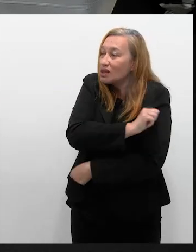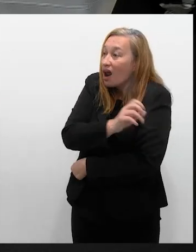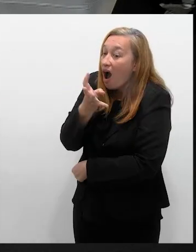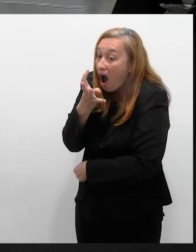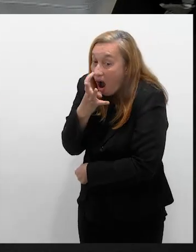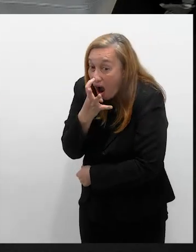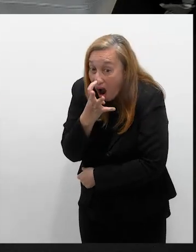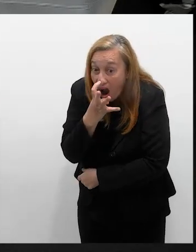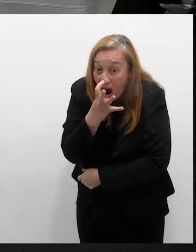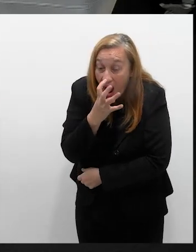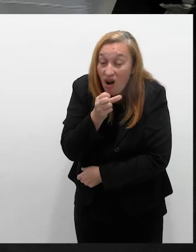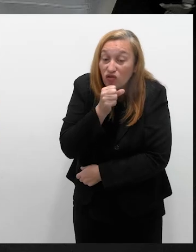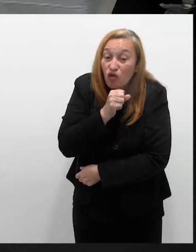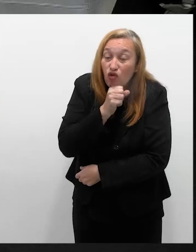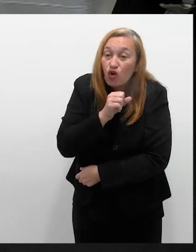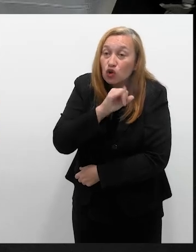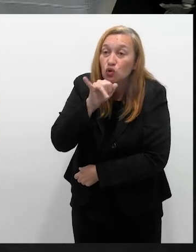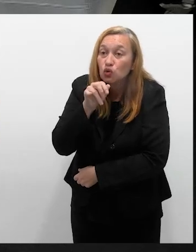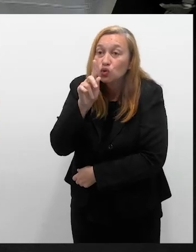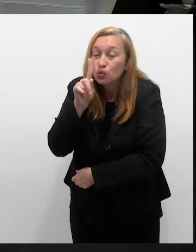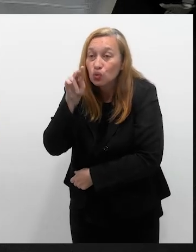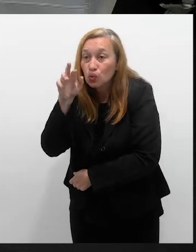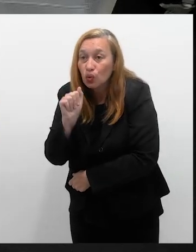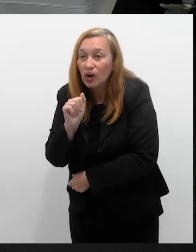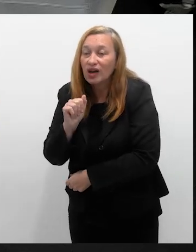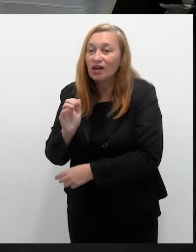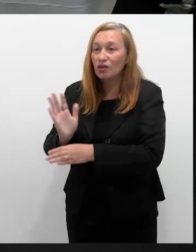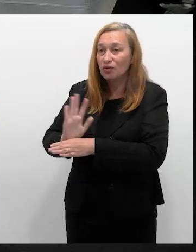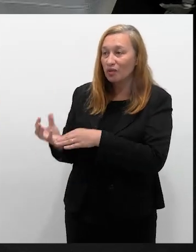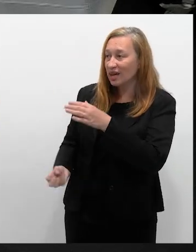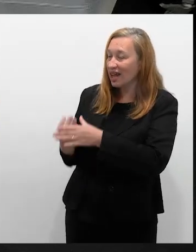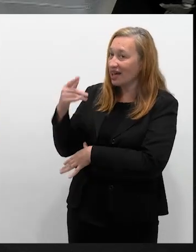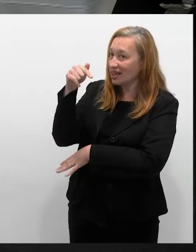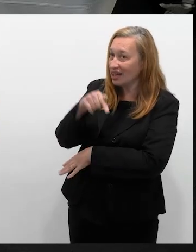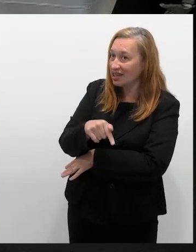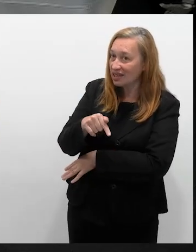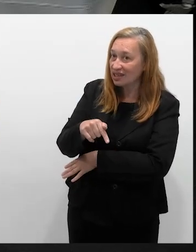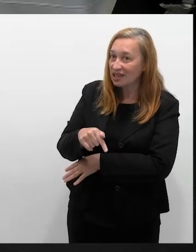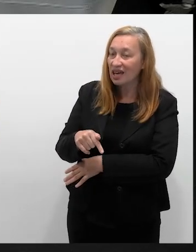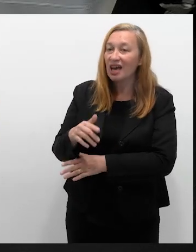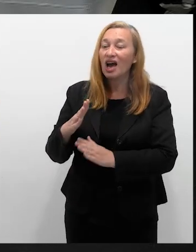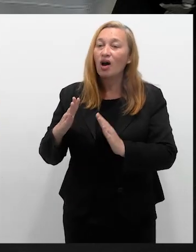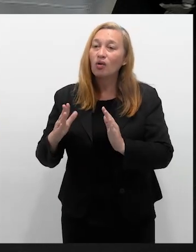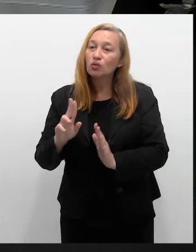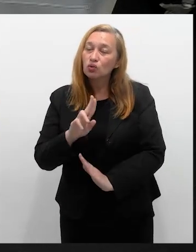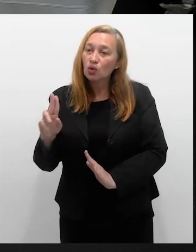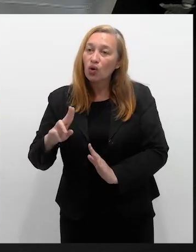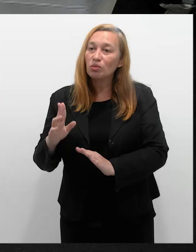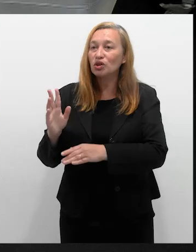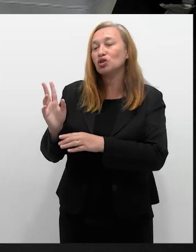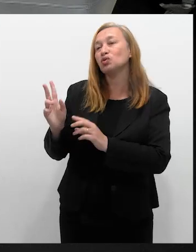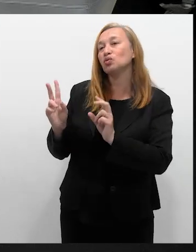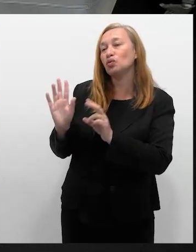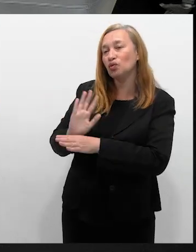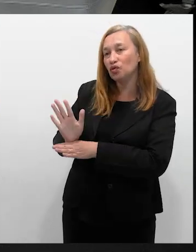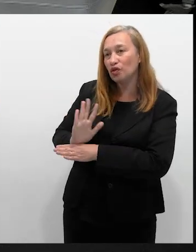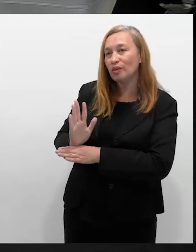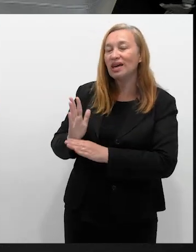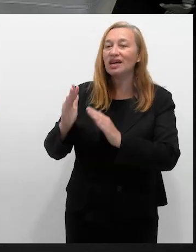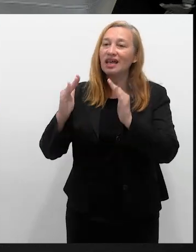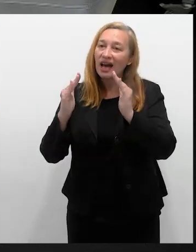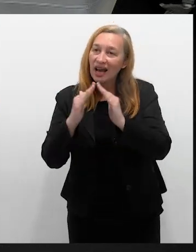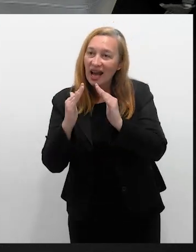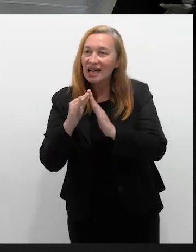cobertor. E os alunos ficaram encantados com essa senhorinha, Dona Júlia. E o filme nasceu ali. E o filme se chama Na Casa da